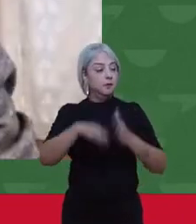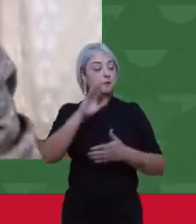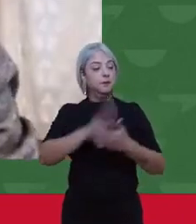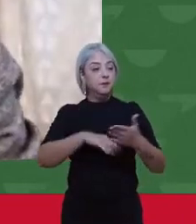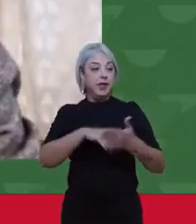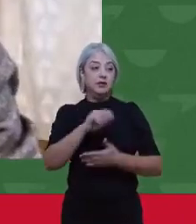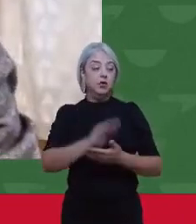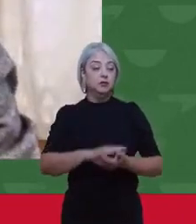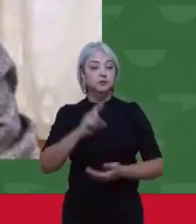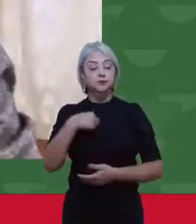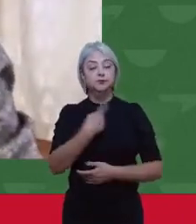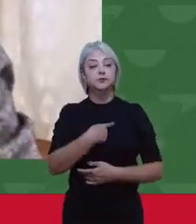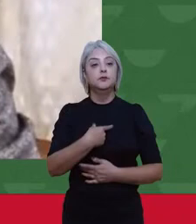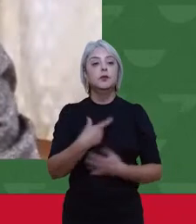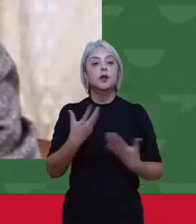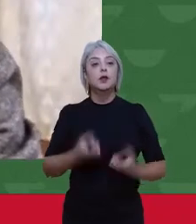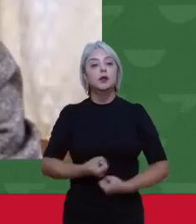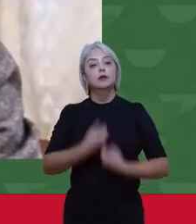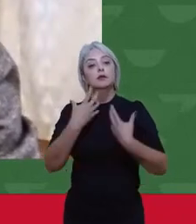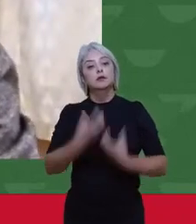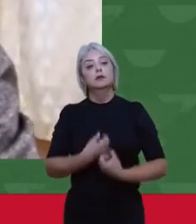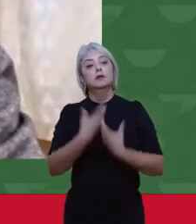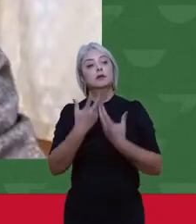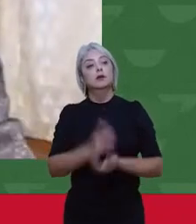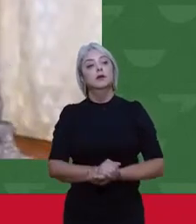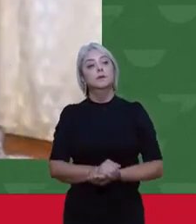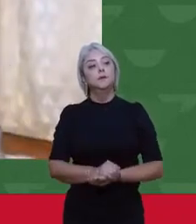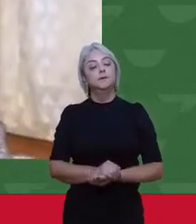uma exposição, vão fazer uma exposição de